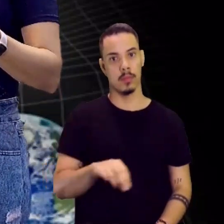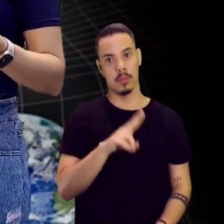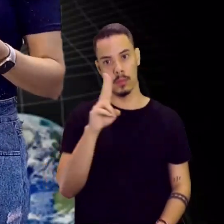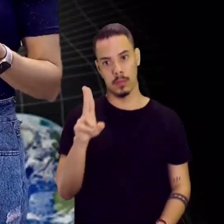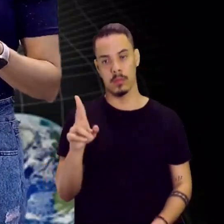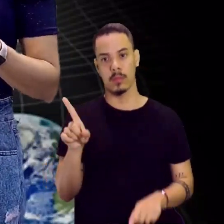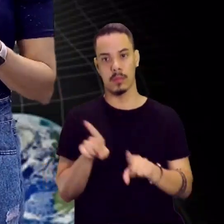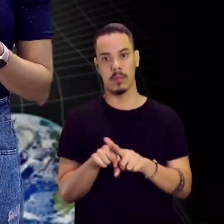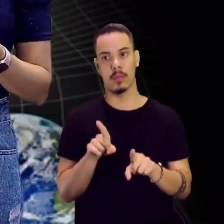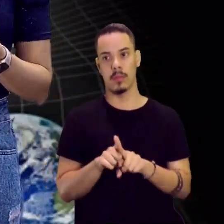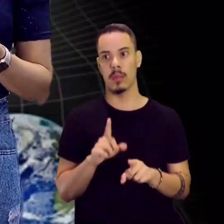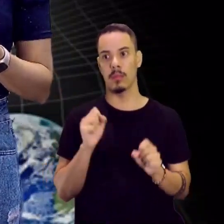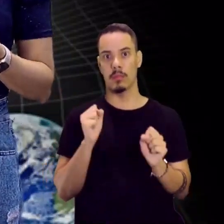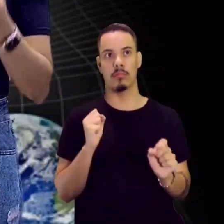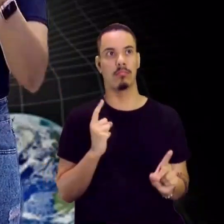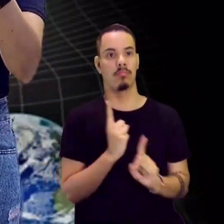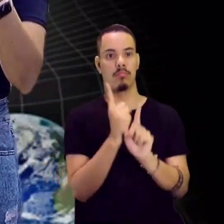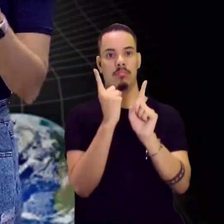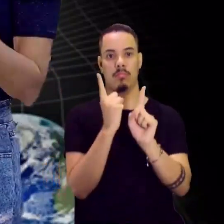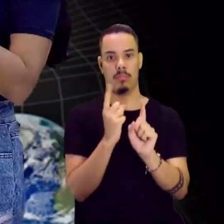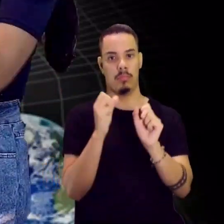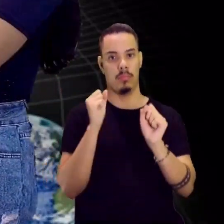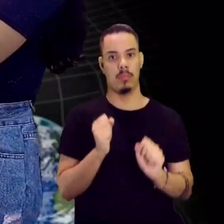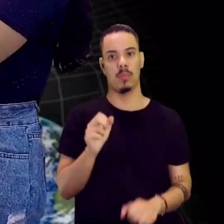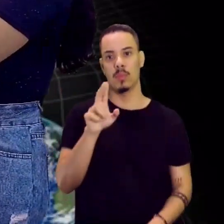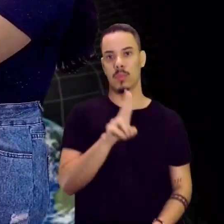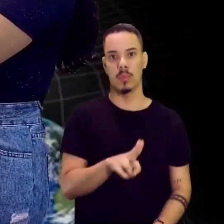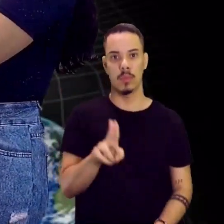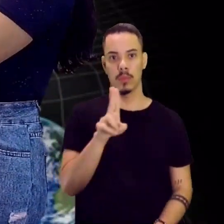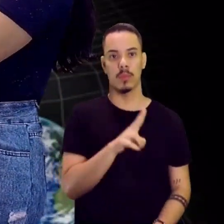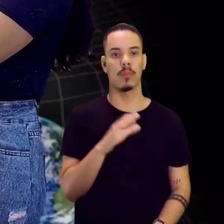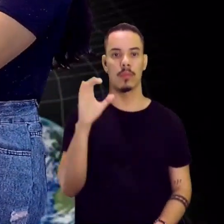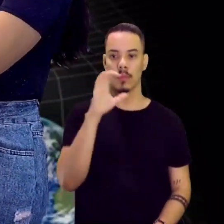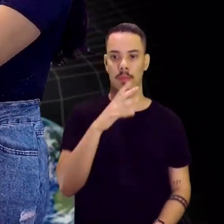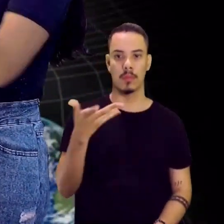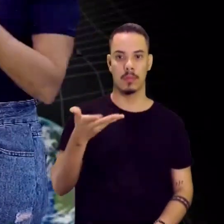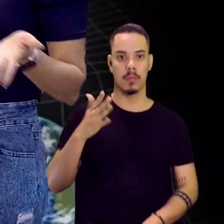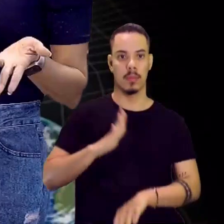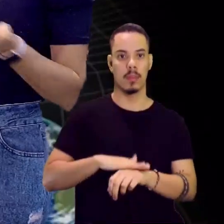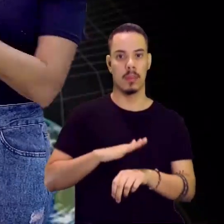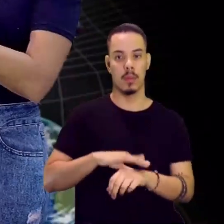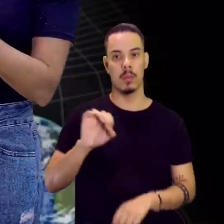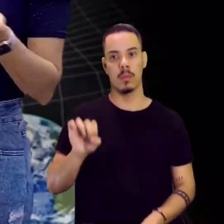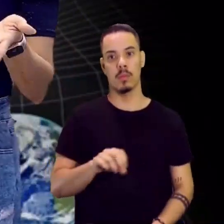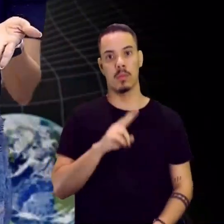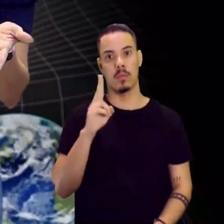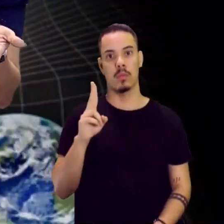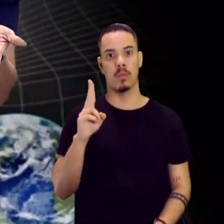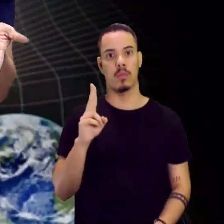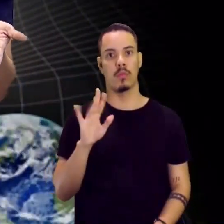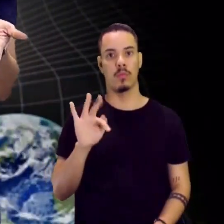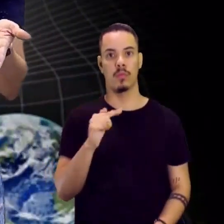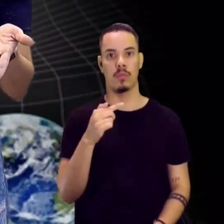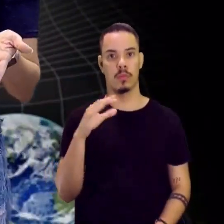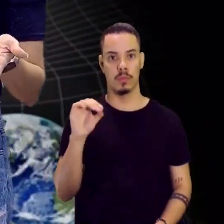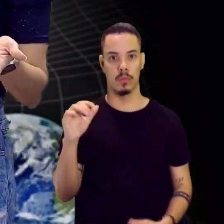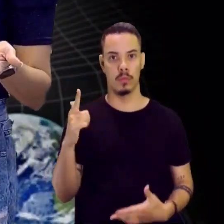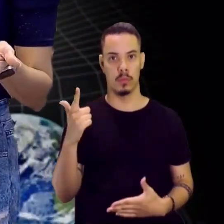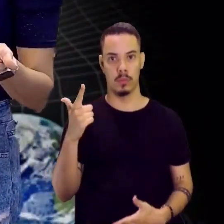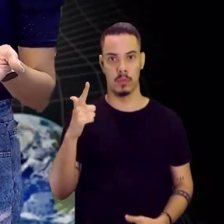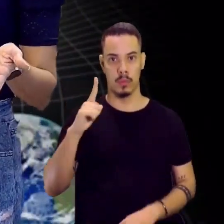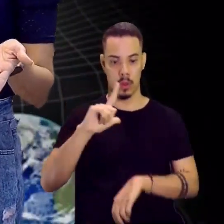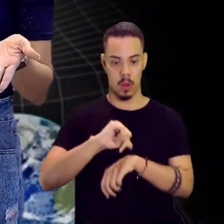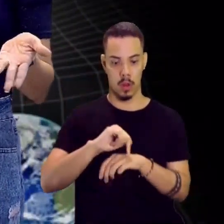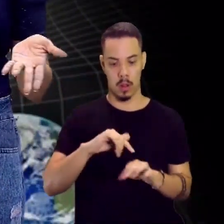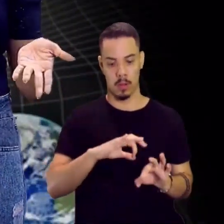essa aceleração pode ser encontrada. Ela pode ser utilizada a variação de velocidade sobre o tempo, ou a função horária. Quando não tiver o